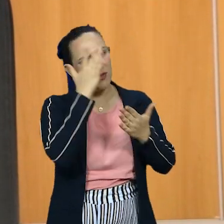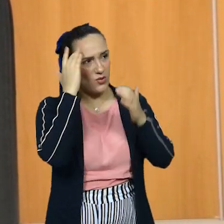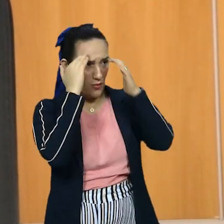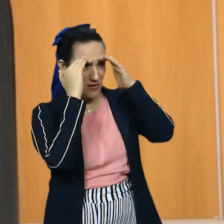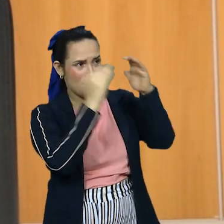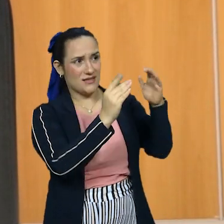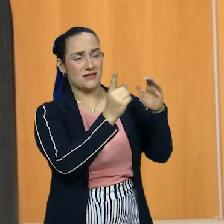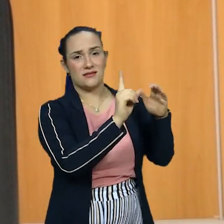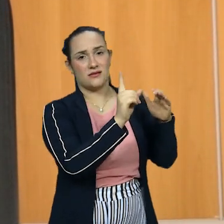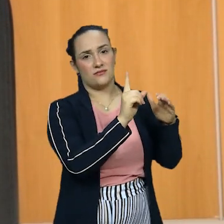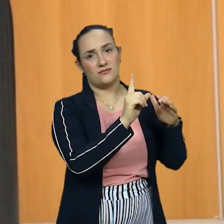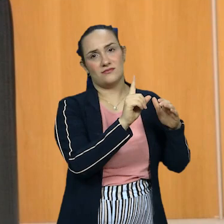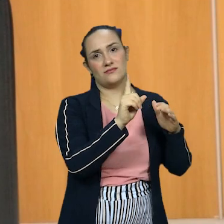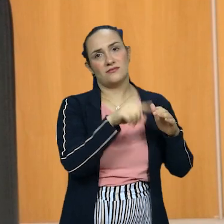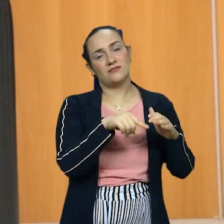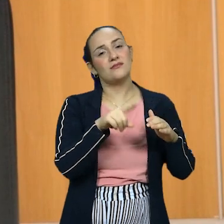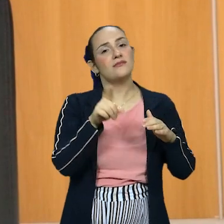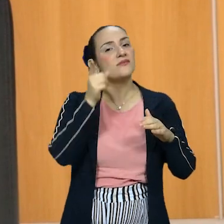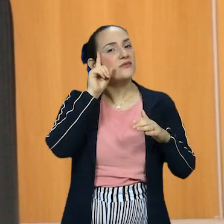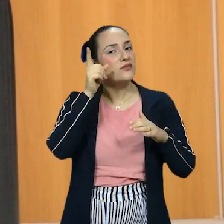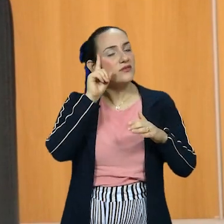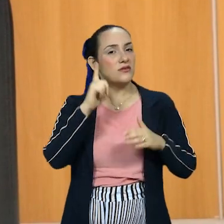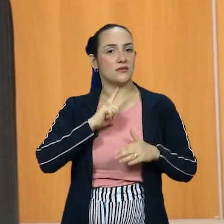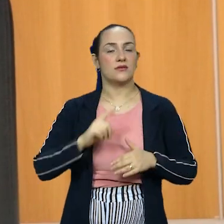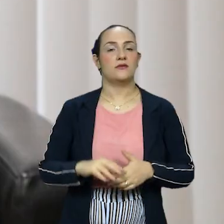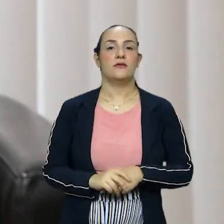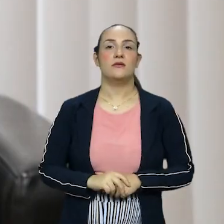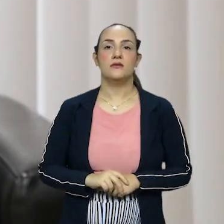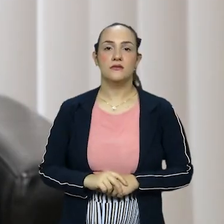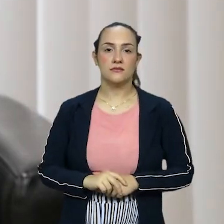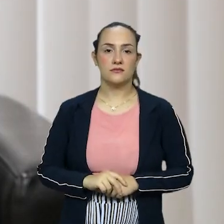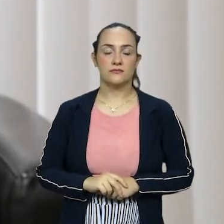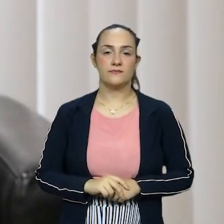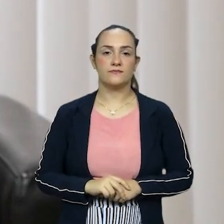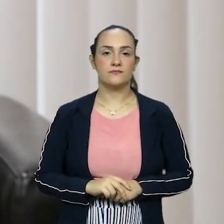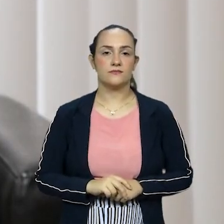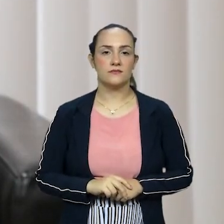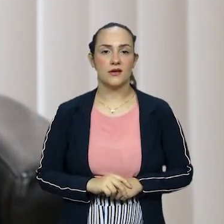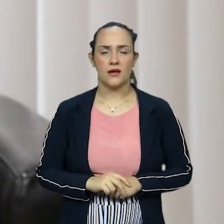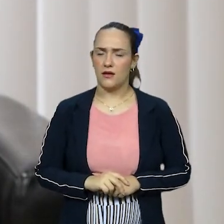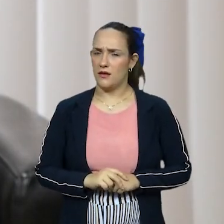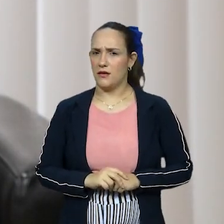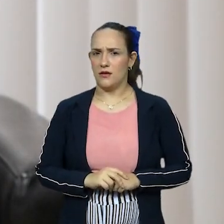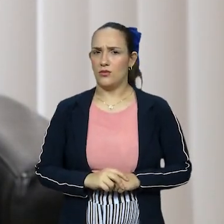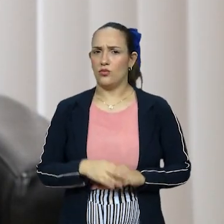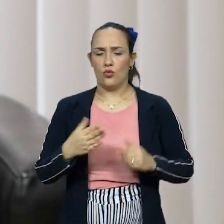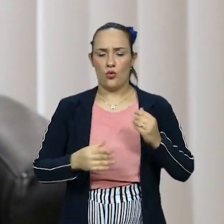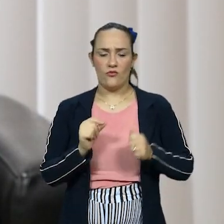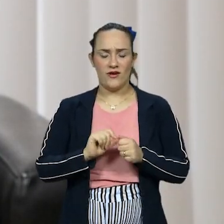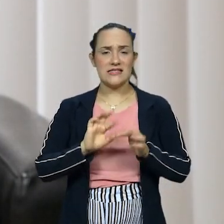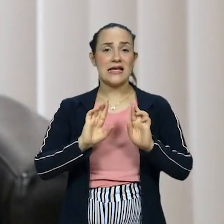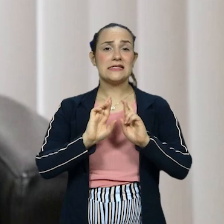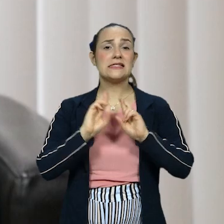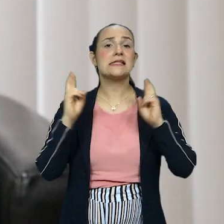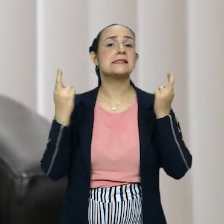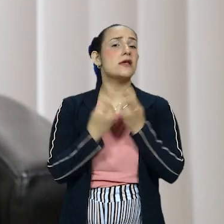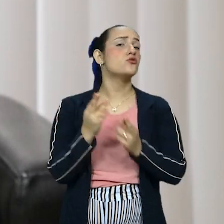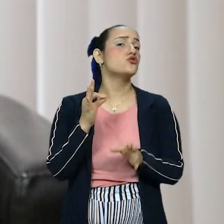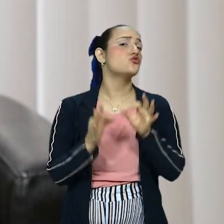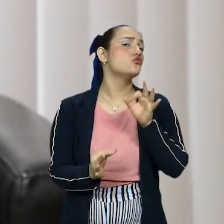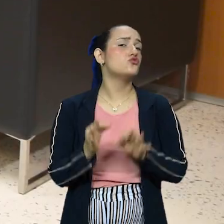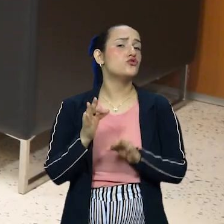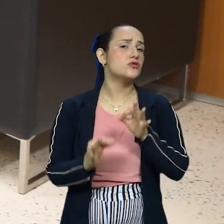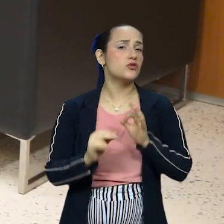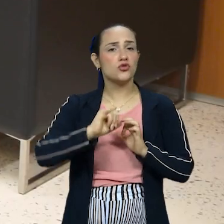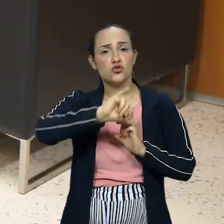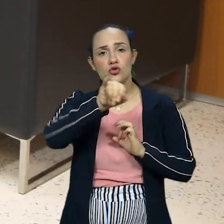desobediência, enfim, o dia a dia da caserna. E como que é realizado o julgamento militar? Como que